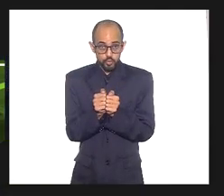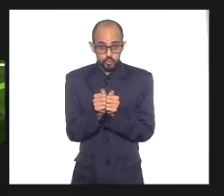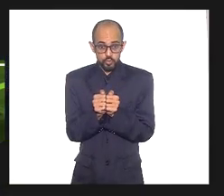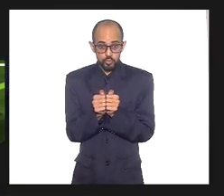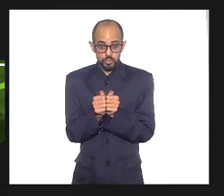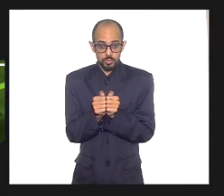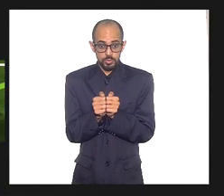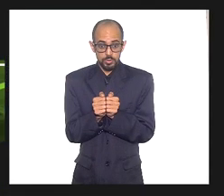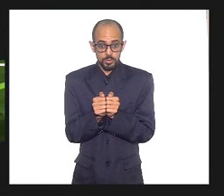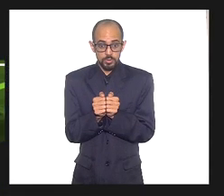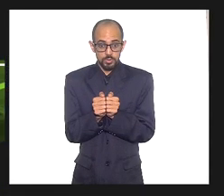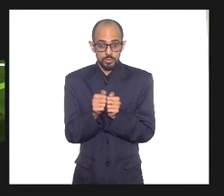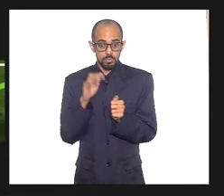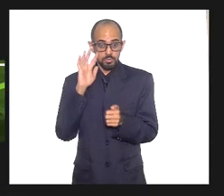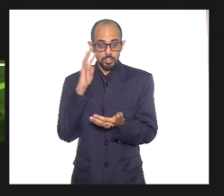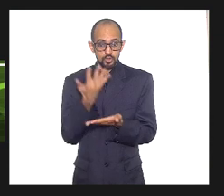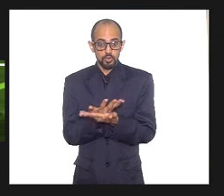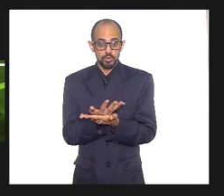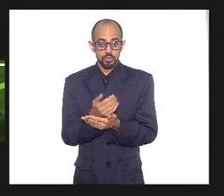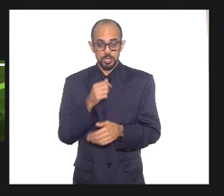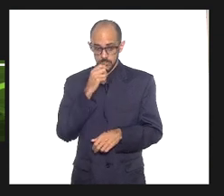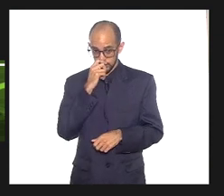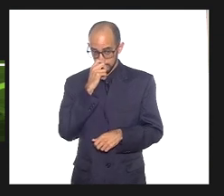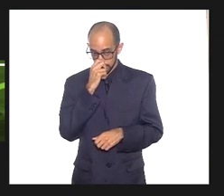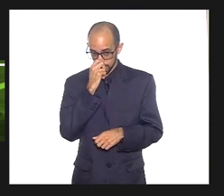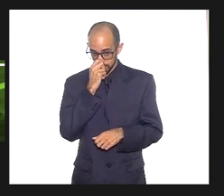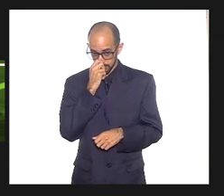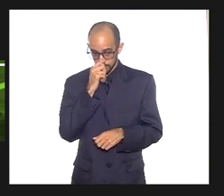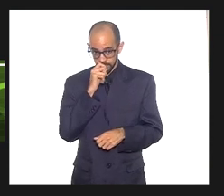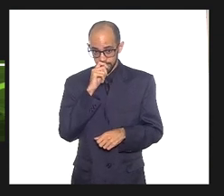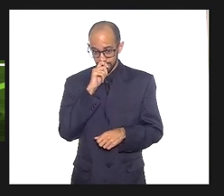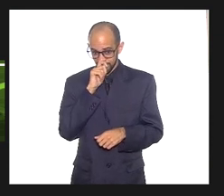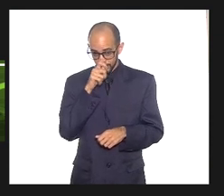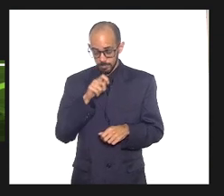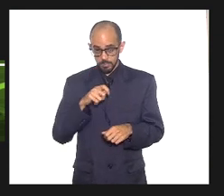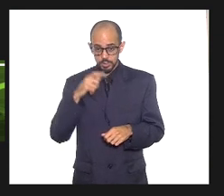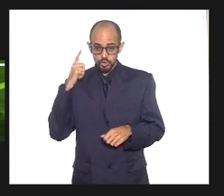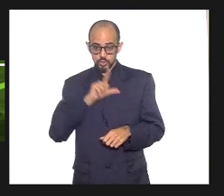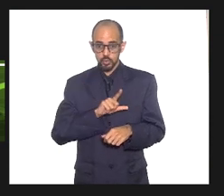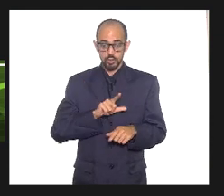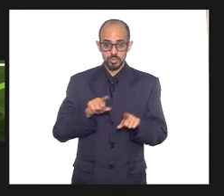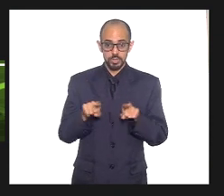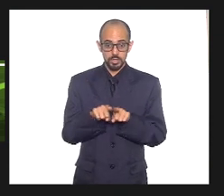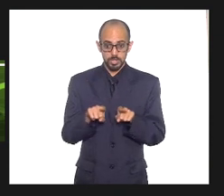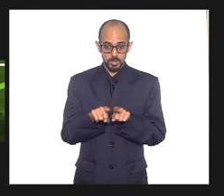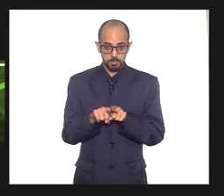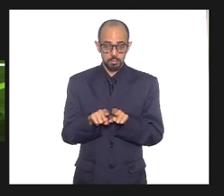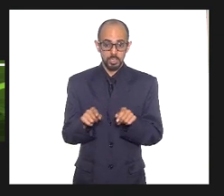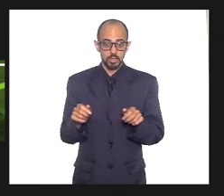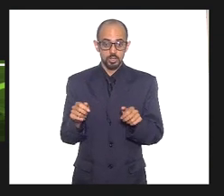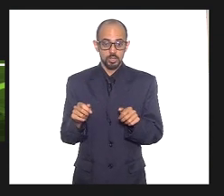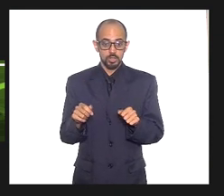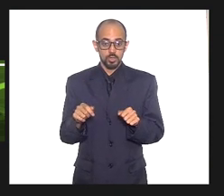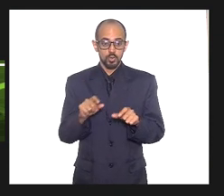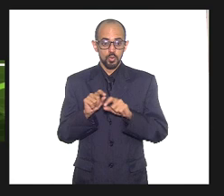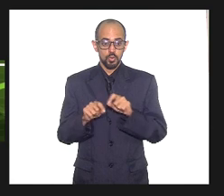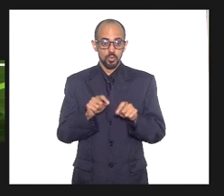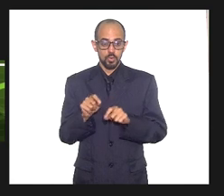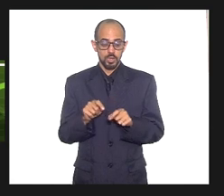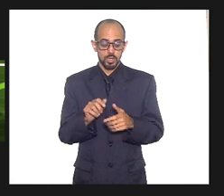coletivamente uma solução para o Estado. E aí estaria contemplado também, essas são,